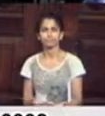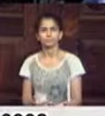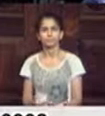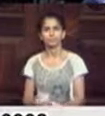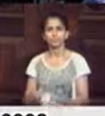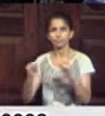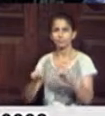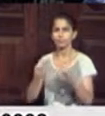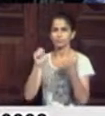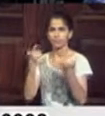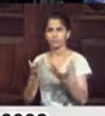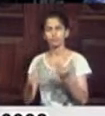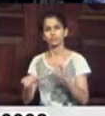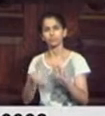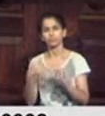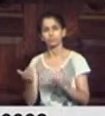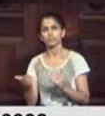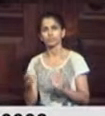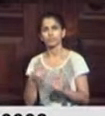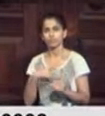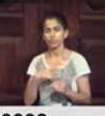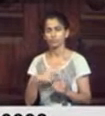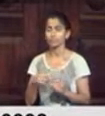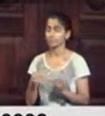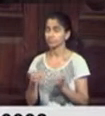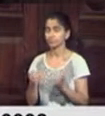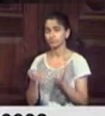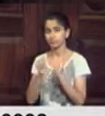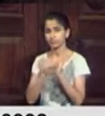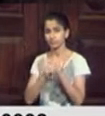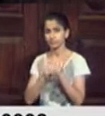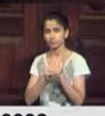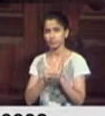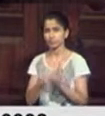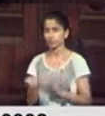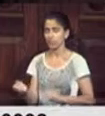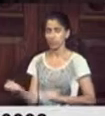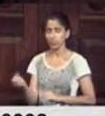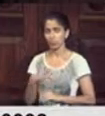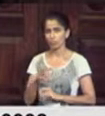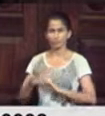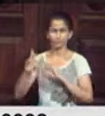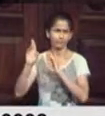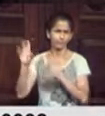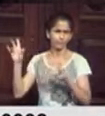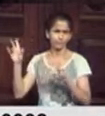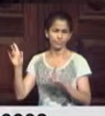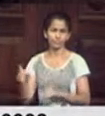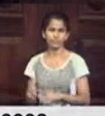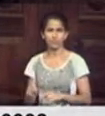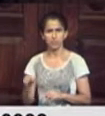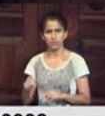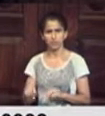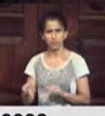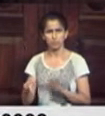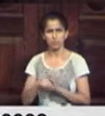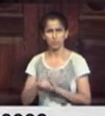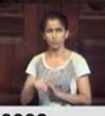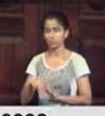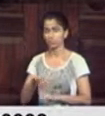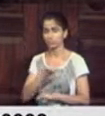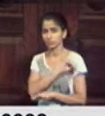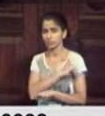Assembleia Legislativa recebeu uma peça orçamentária, uma proposta orçamentária inédita na história de nosso Estado. Pela